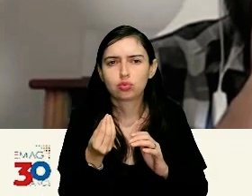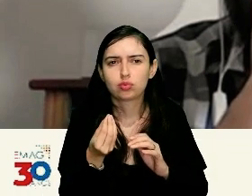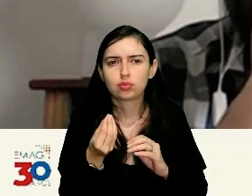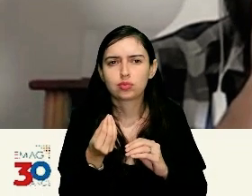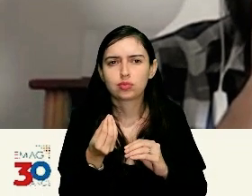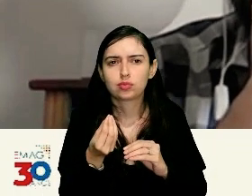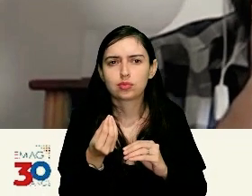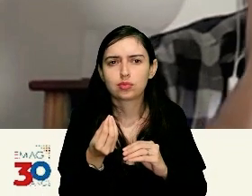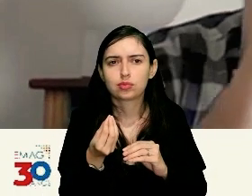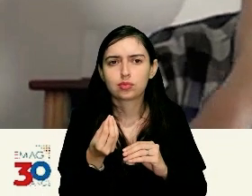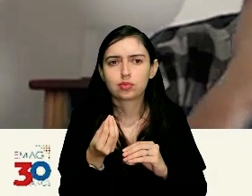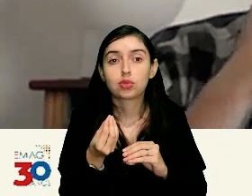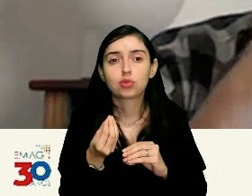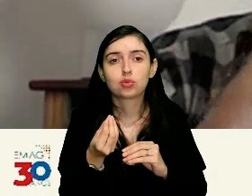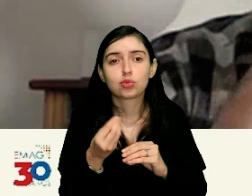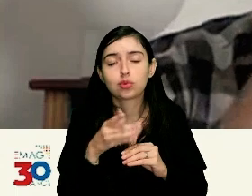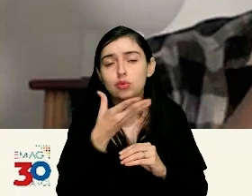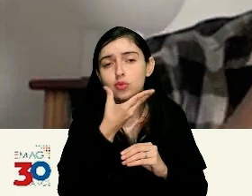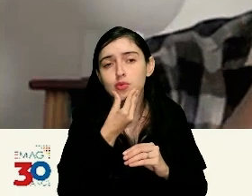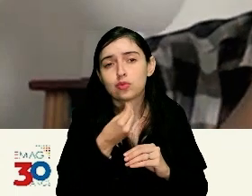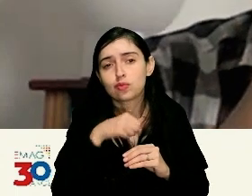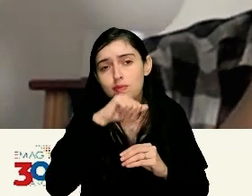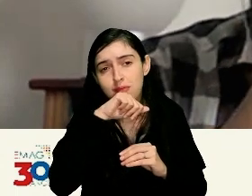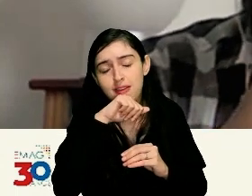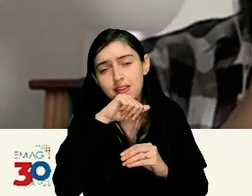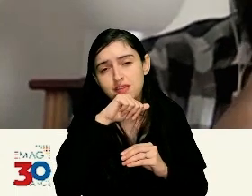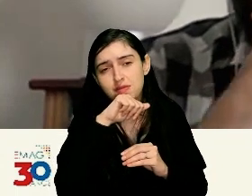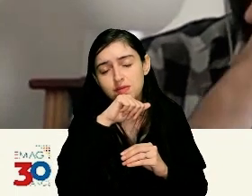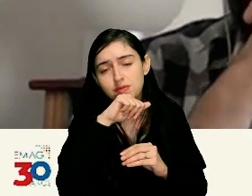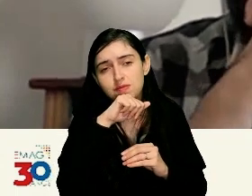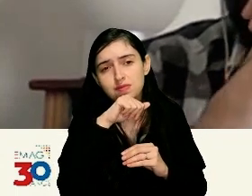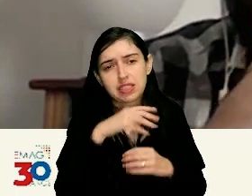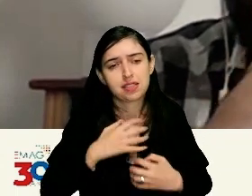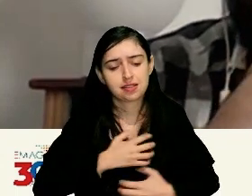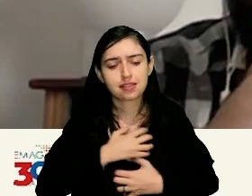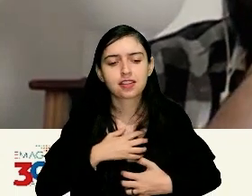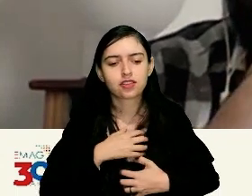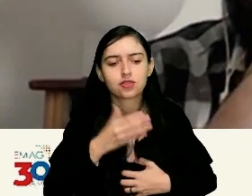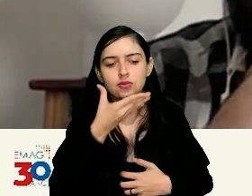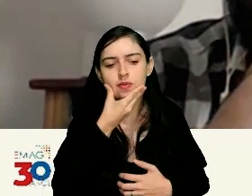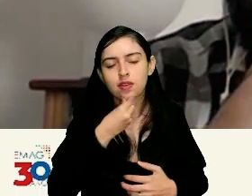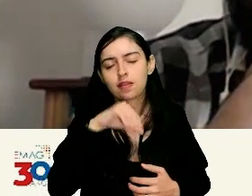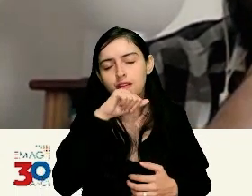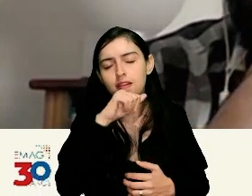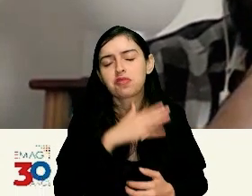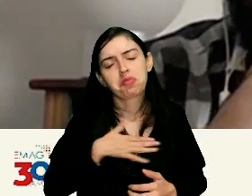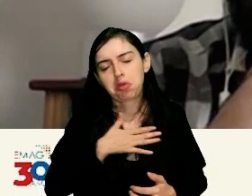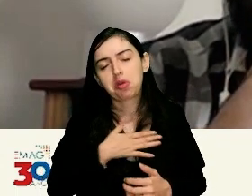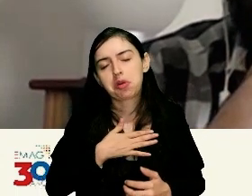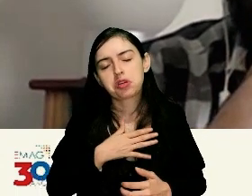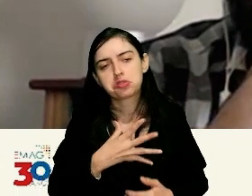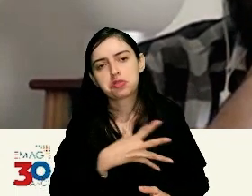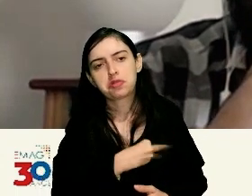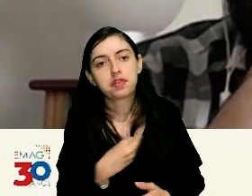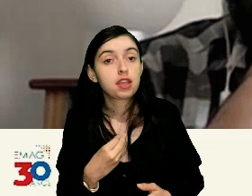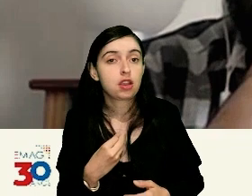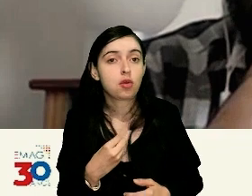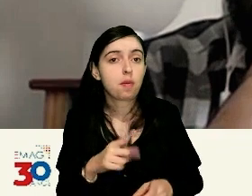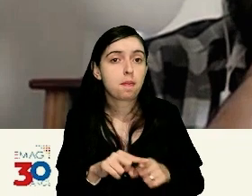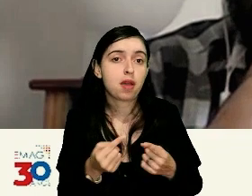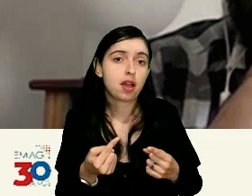todos os pais, eu acho que de uma maneira geral, eles se sentem pais. Eu gosto do meu filho. Só que eles não tomam esse passo